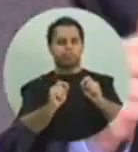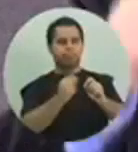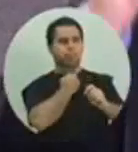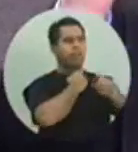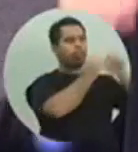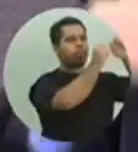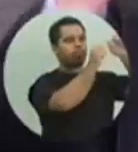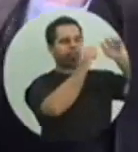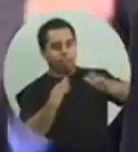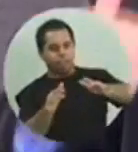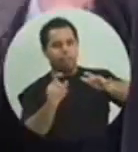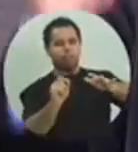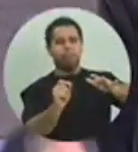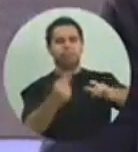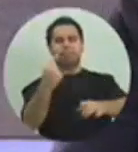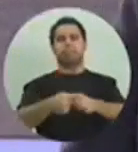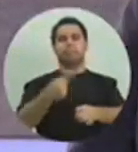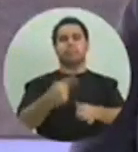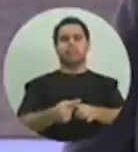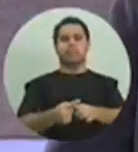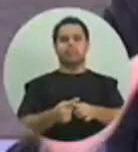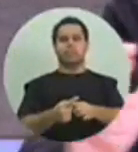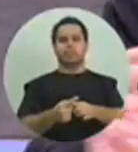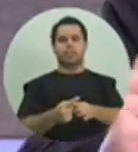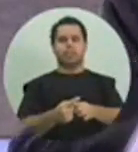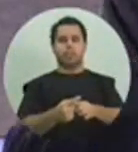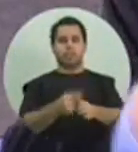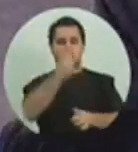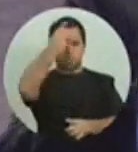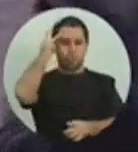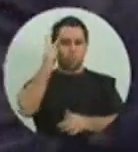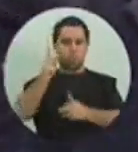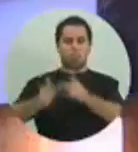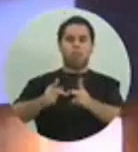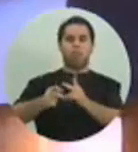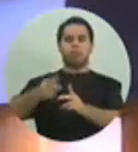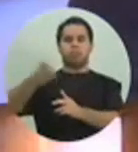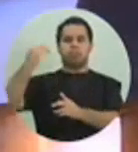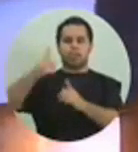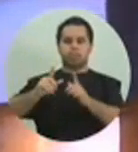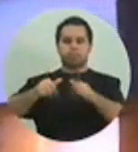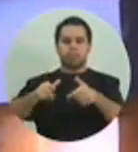impedida de ser derramada sobre aquela geração por causa de uma atitude.